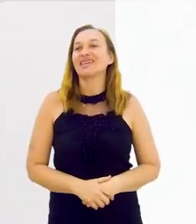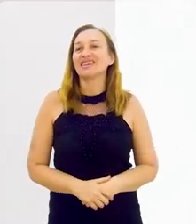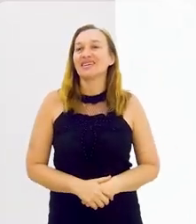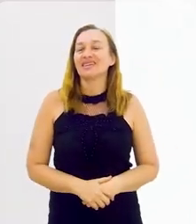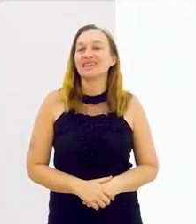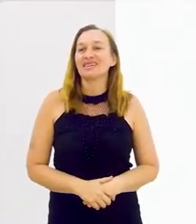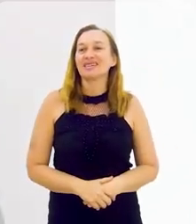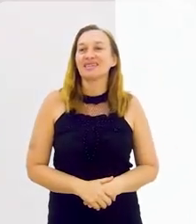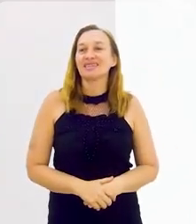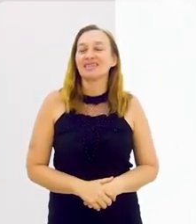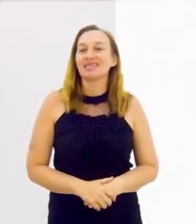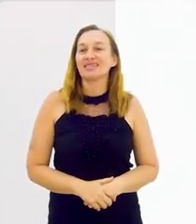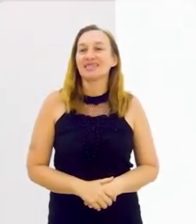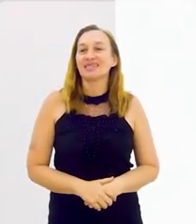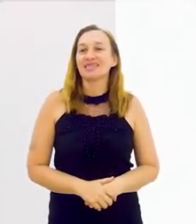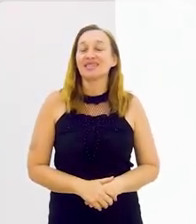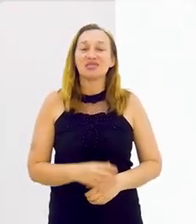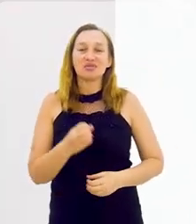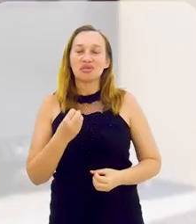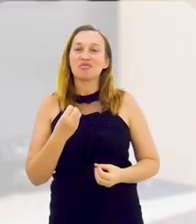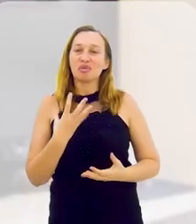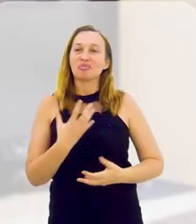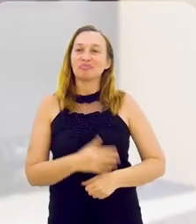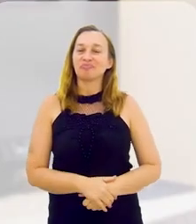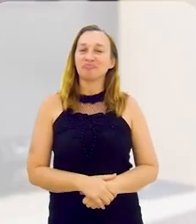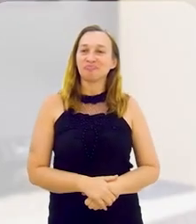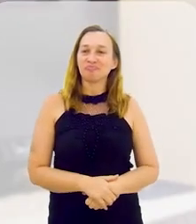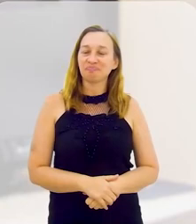expressividade, que a chave foi virada.